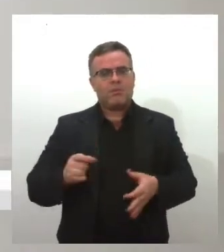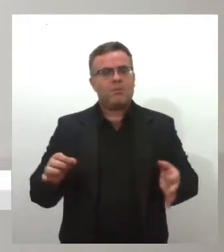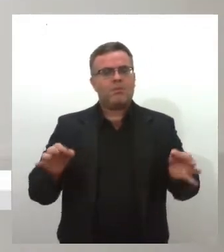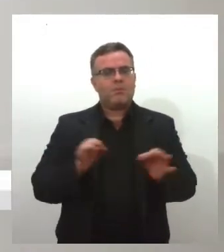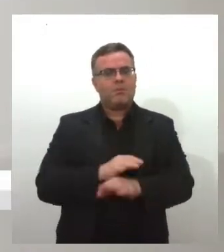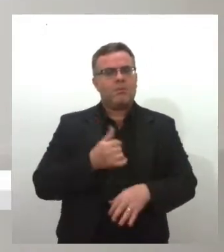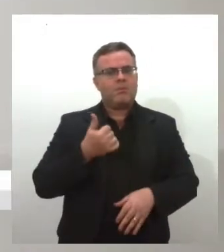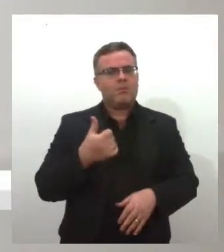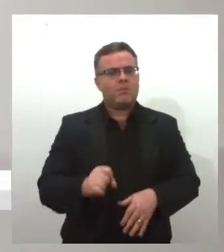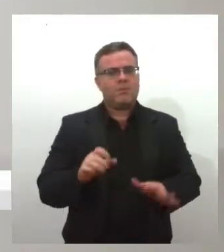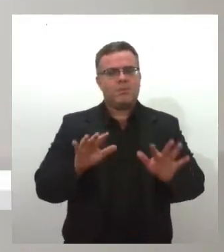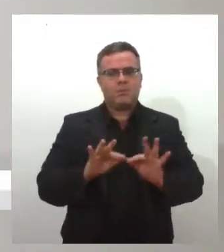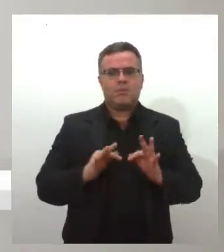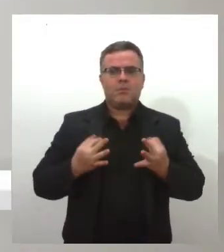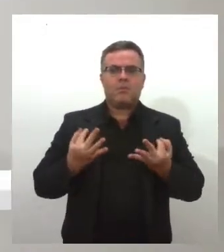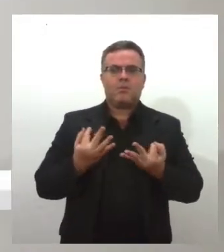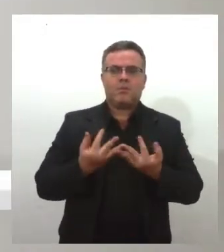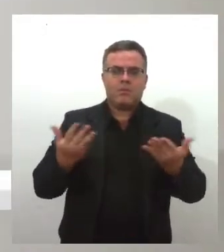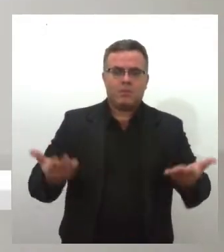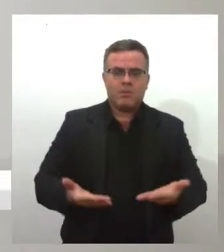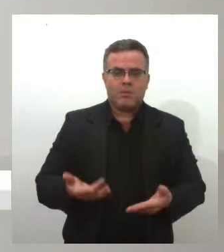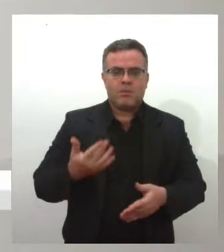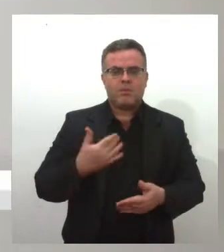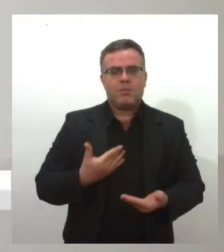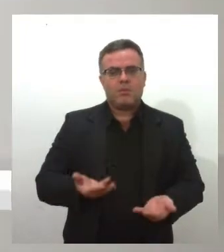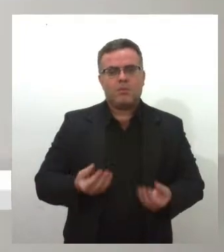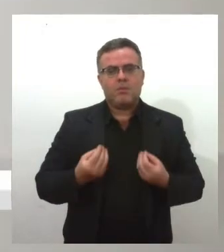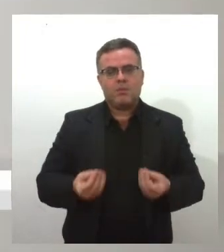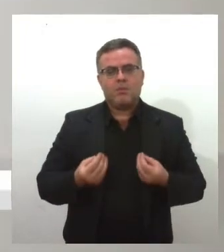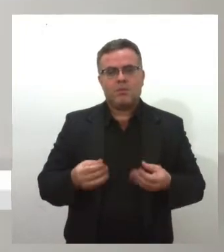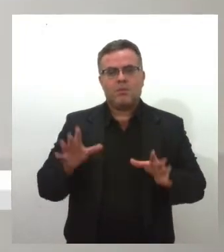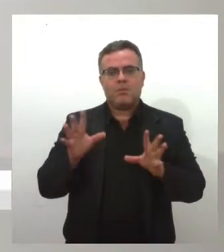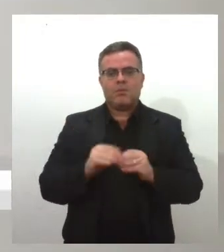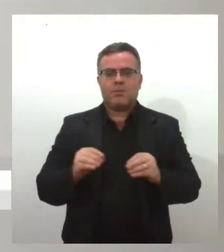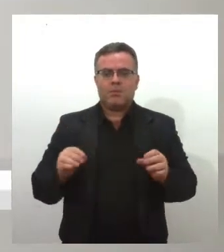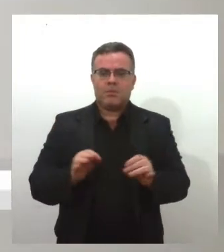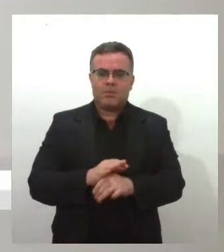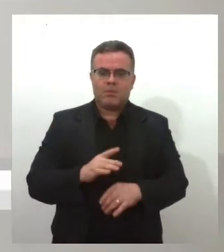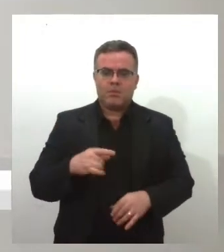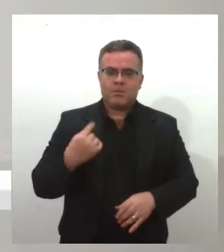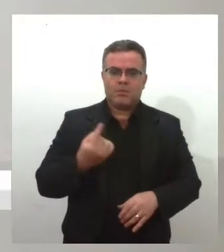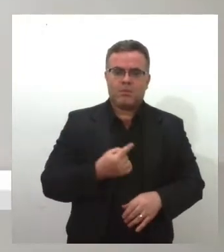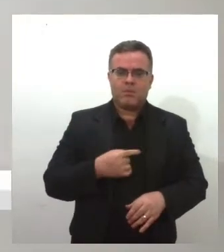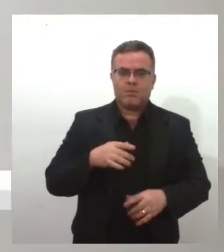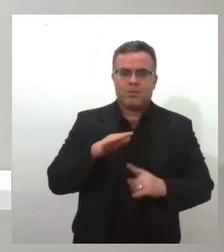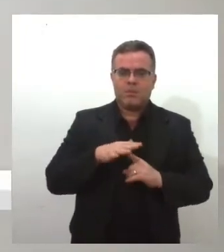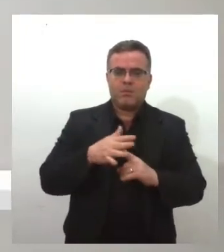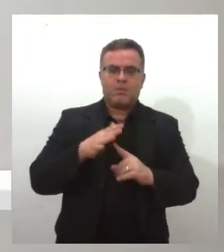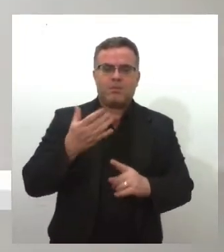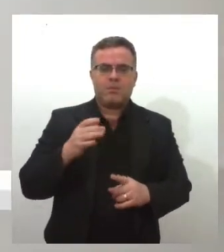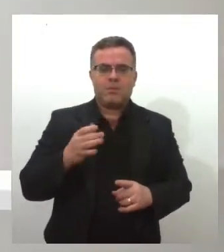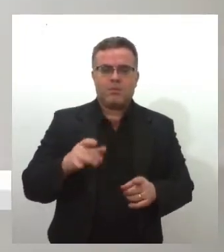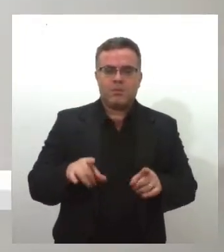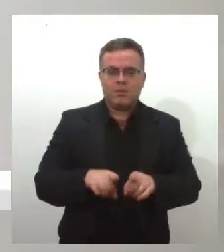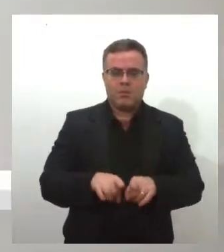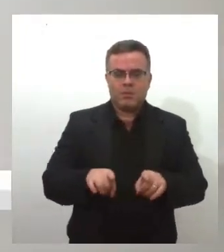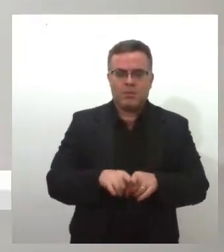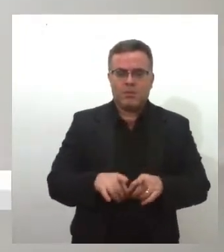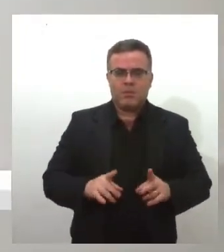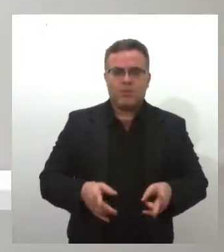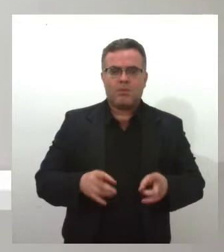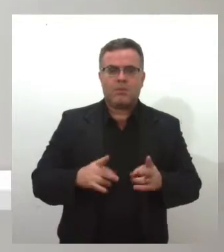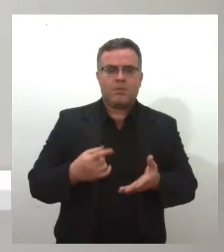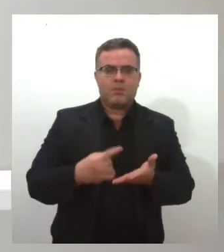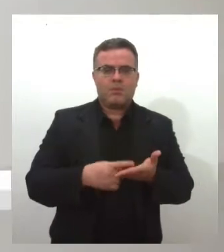18 famílias, agora eu não sei como está esse número mais. Sim. Então, a gente também fazia feira de ciências, organizávamos